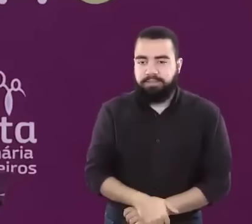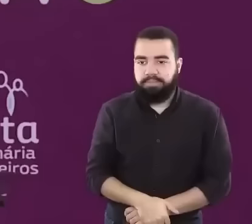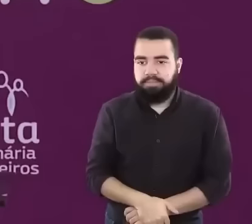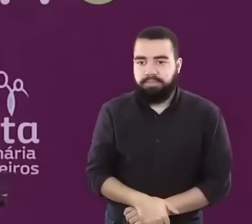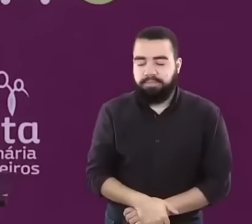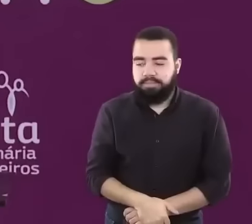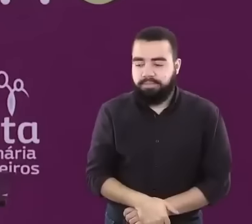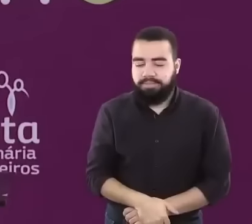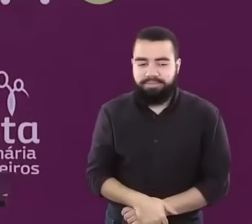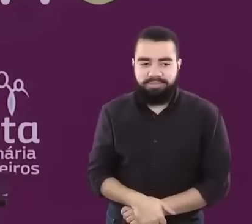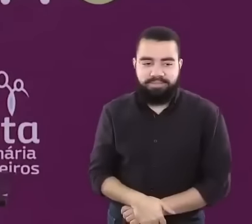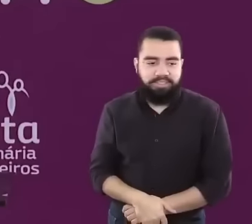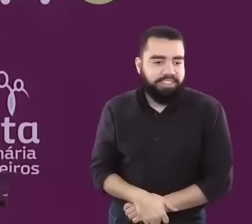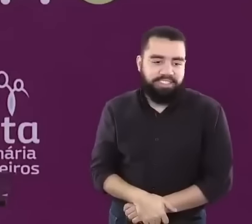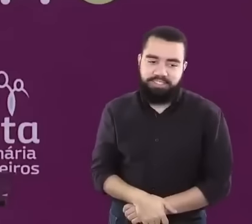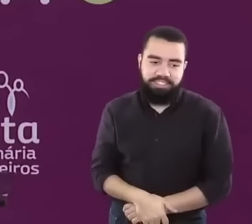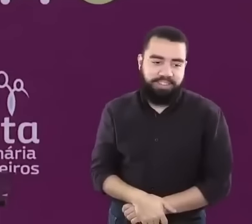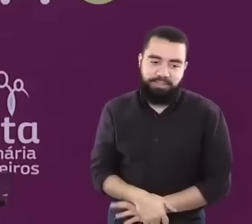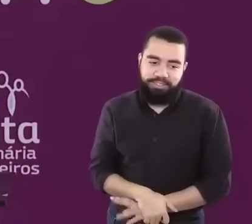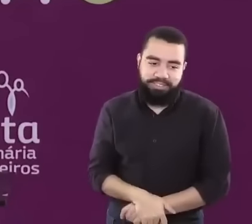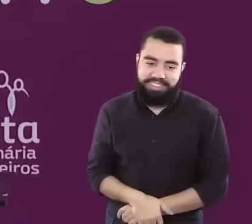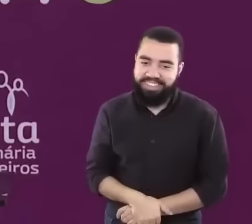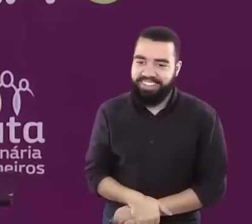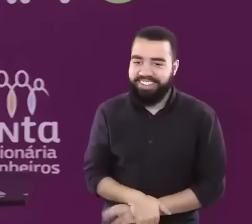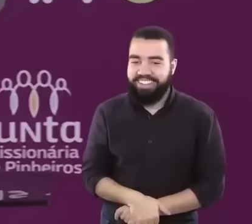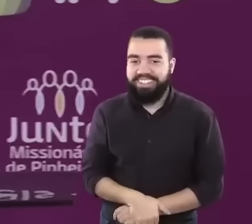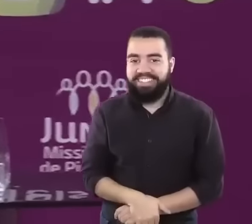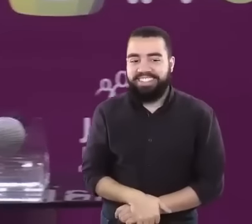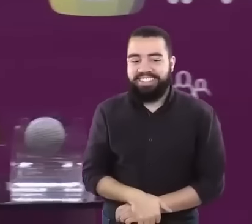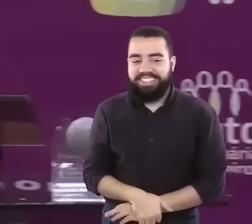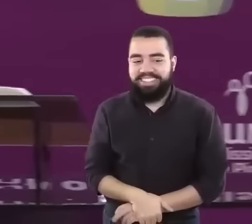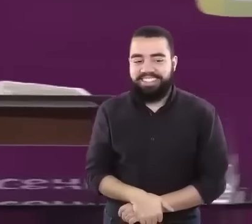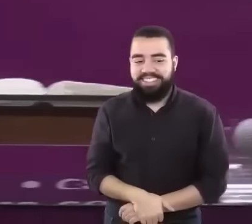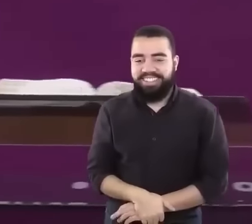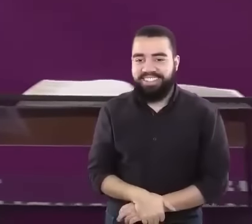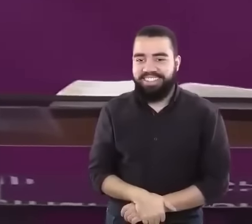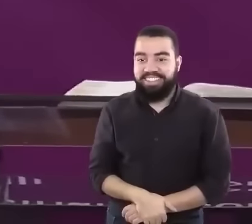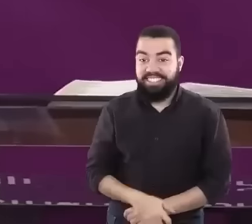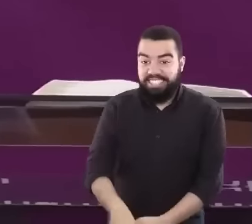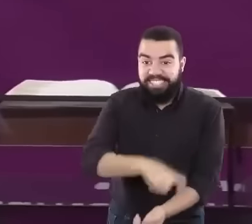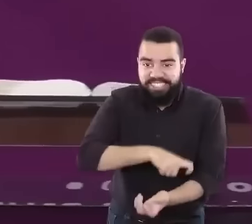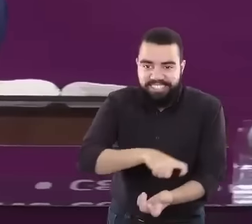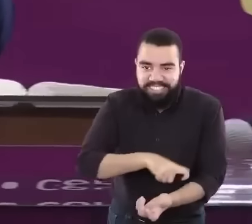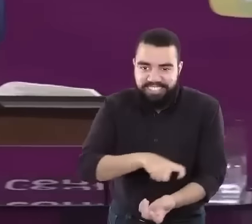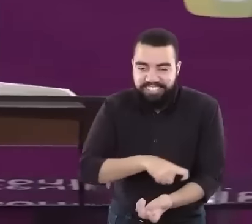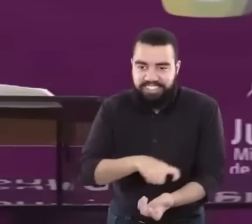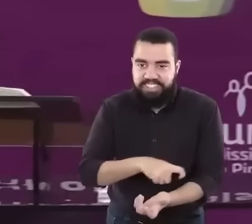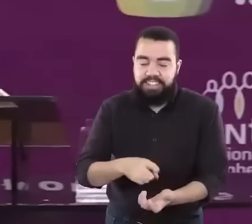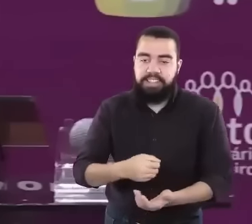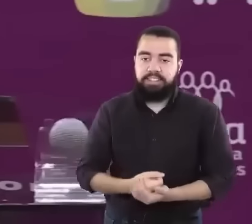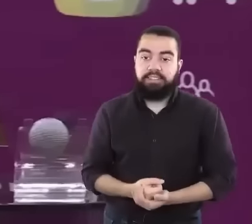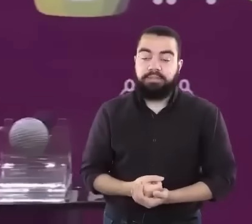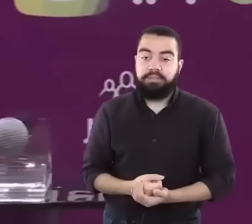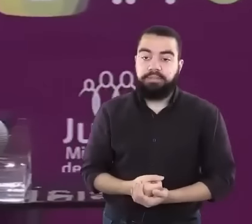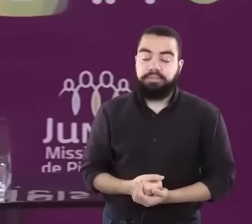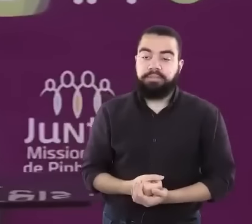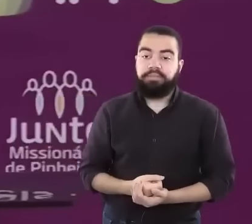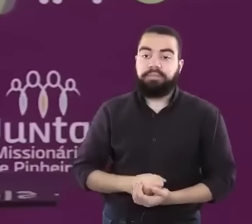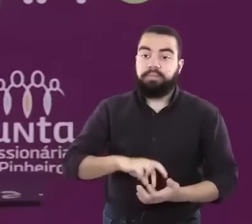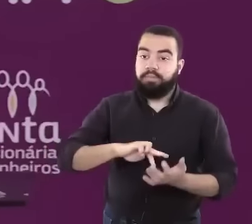te irrites o irritar aqui meus amados irmãos e o conceito de